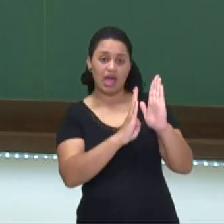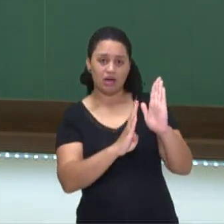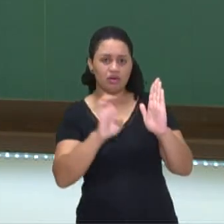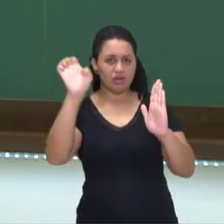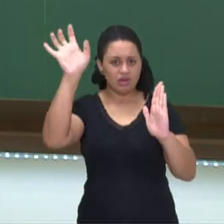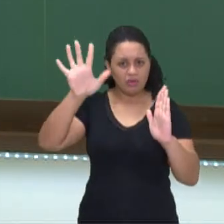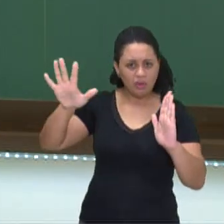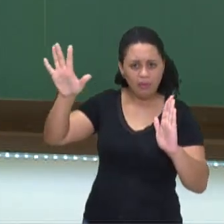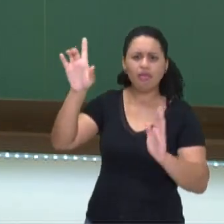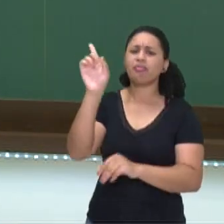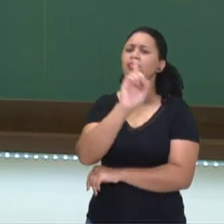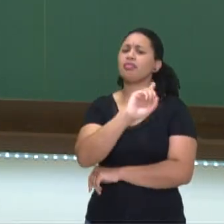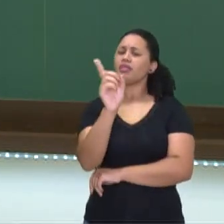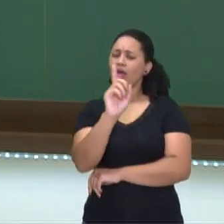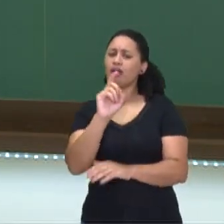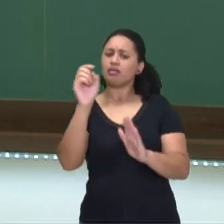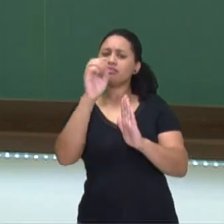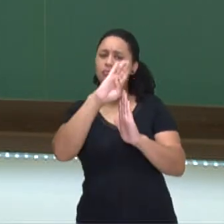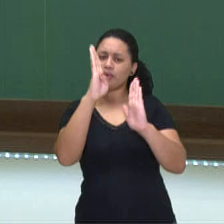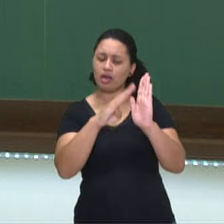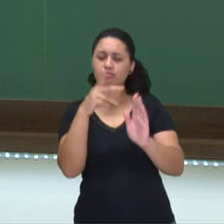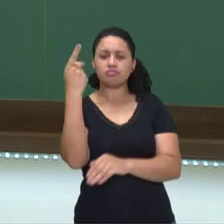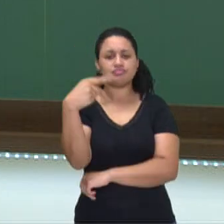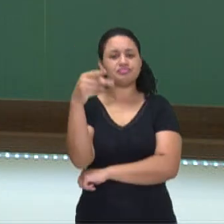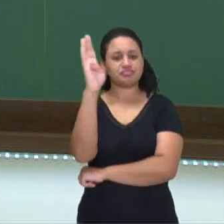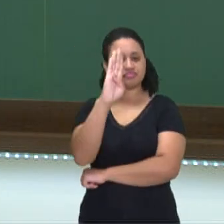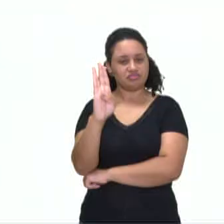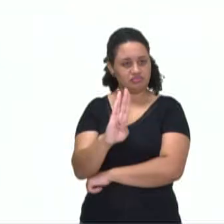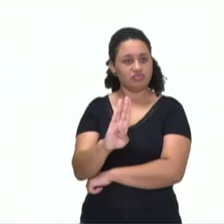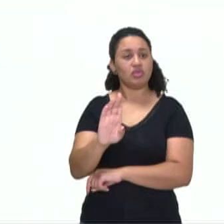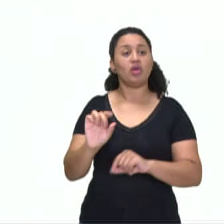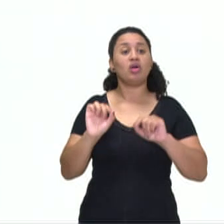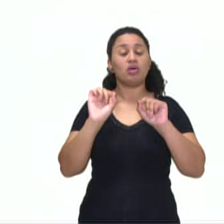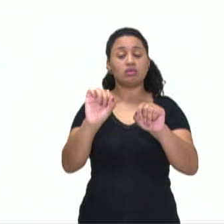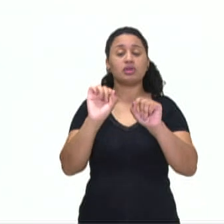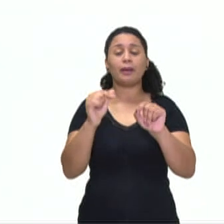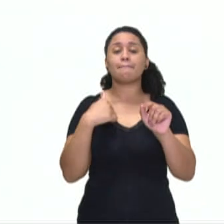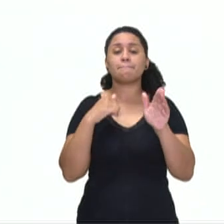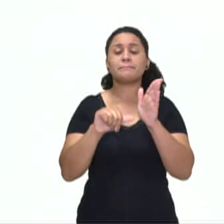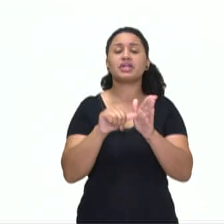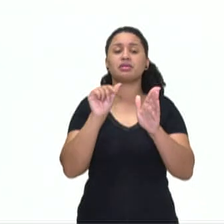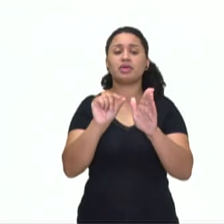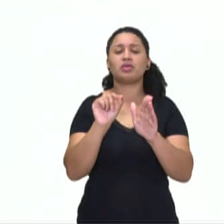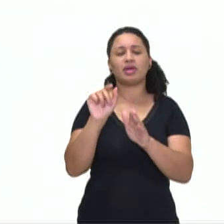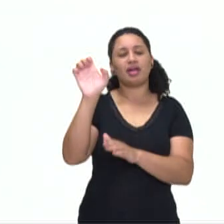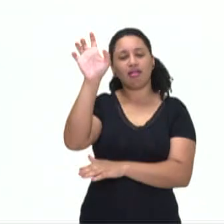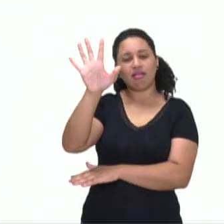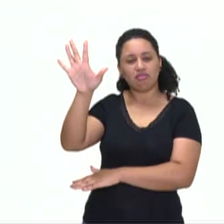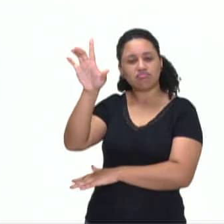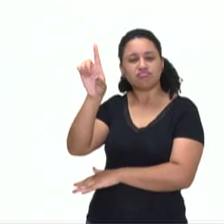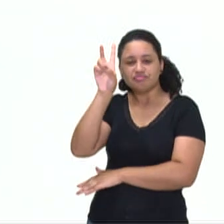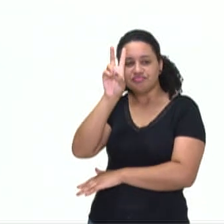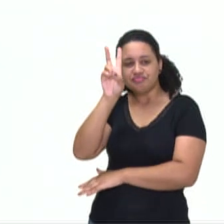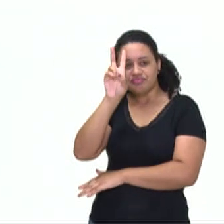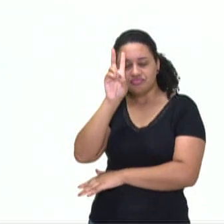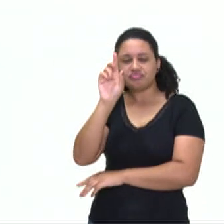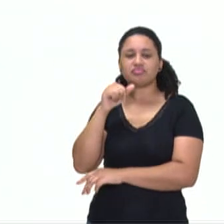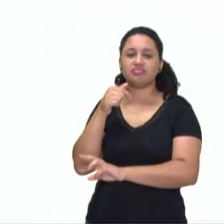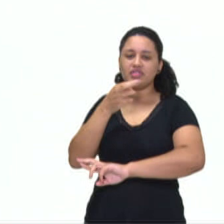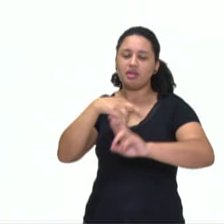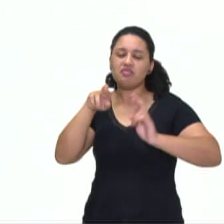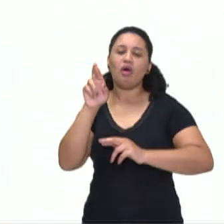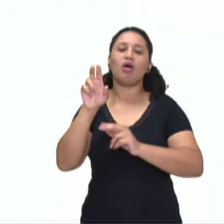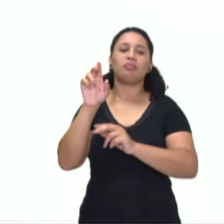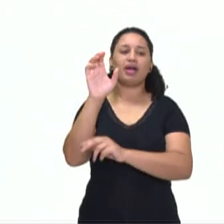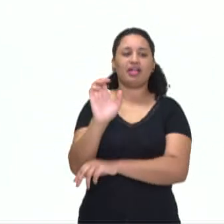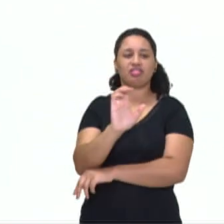europeu, não, um barroco brasileiro. Então, o que a gente vai fazer aqui? Primeiro, a gente vai falar um pouquinho do europeu lá para você lembrar. Reforma protestante contra a